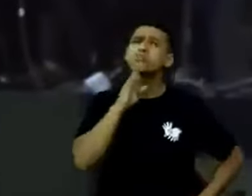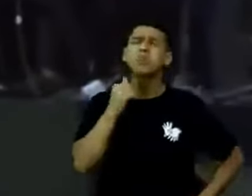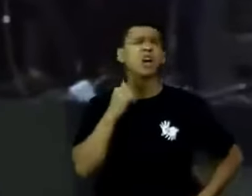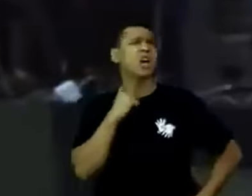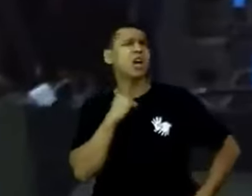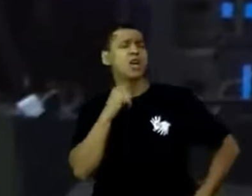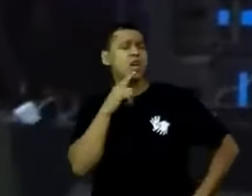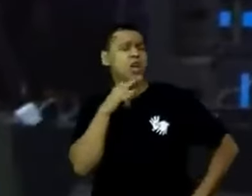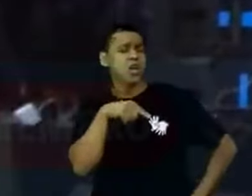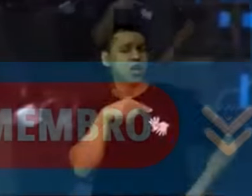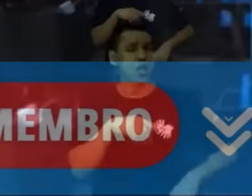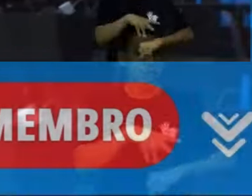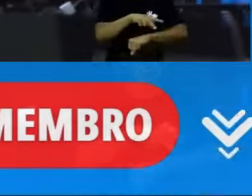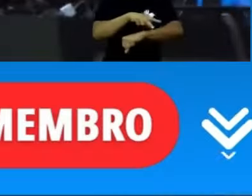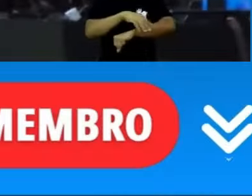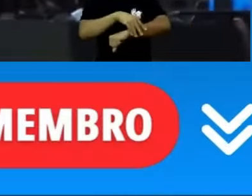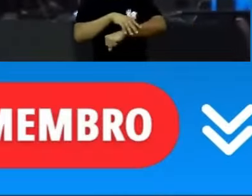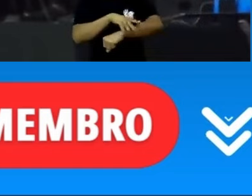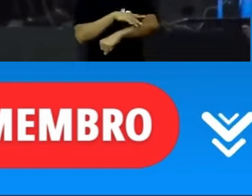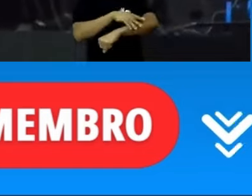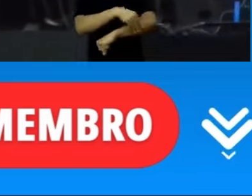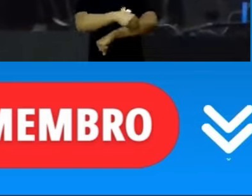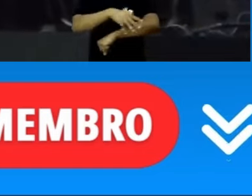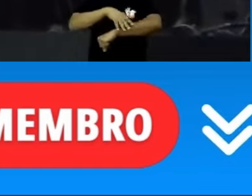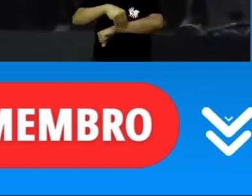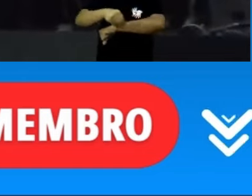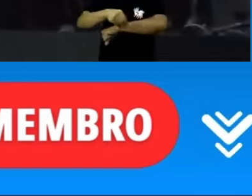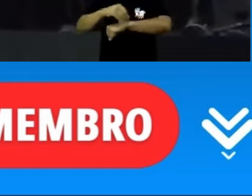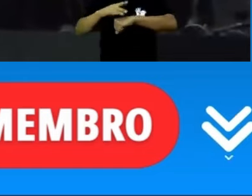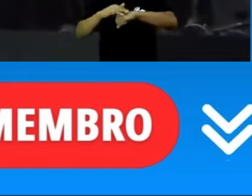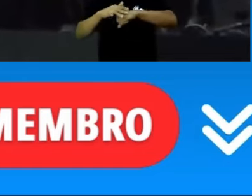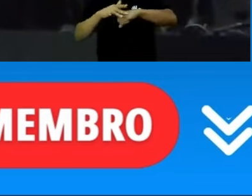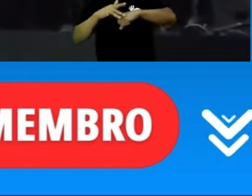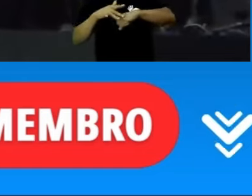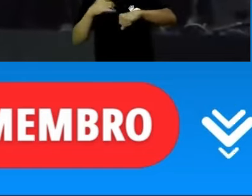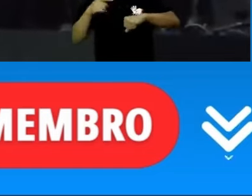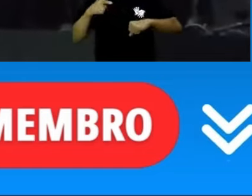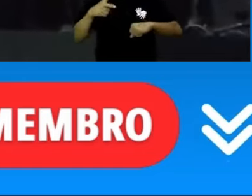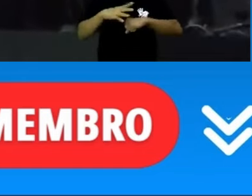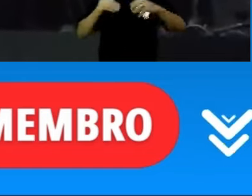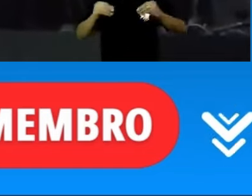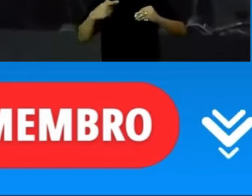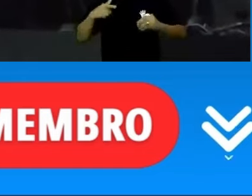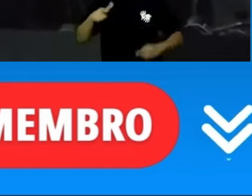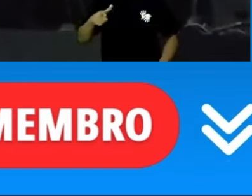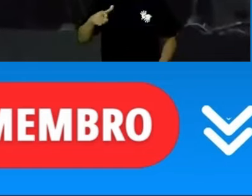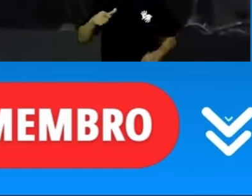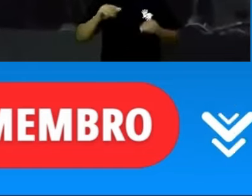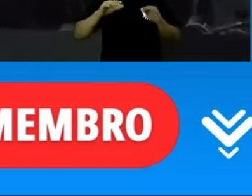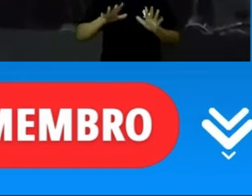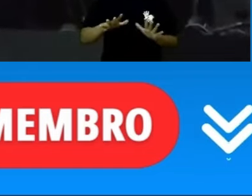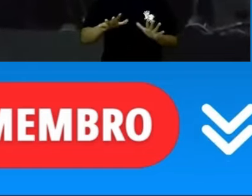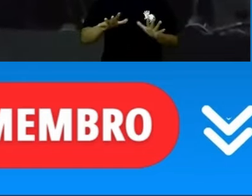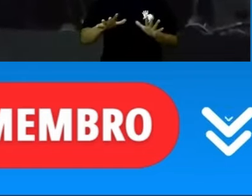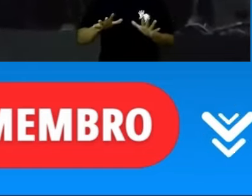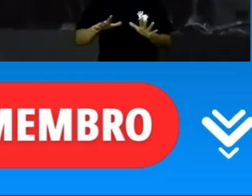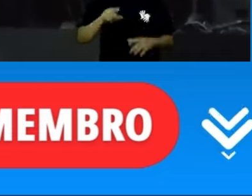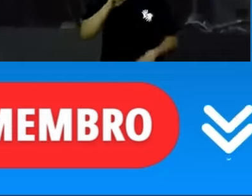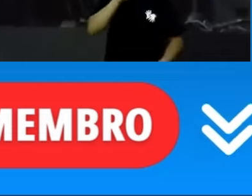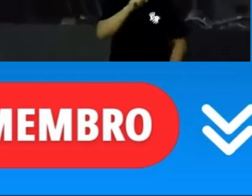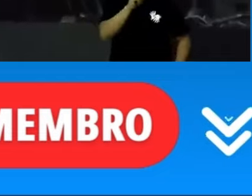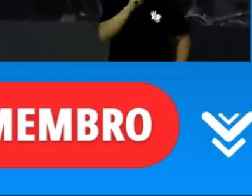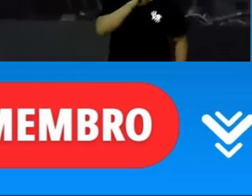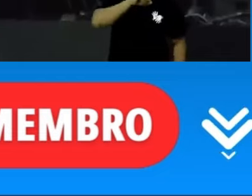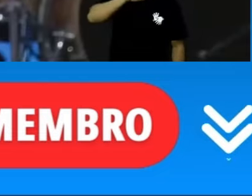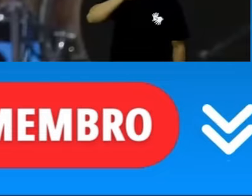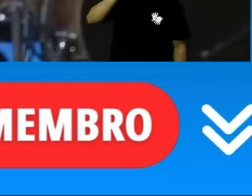tem cura aqui para vocês, mas se ele pudesse dar uma passadinha lá na